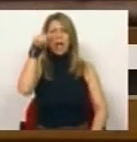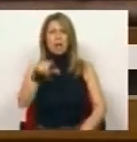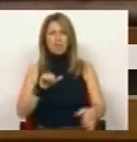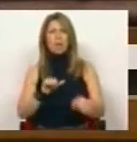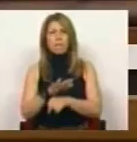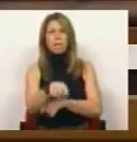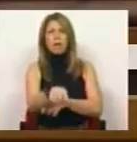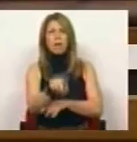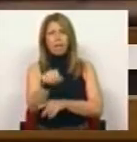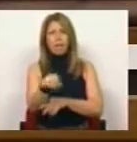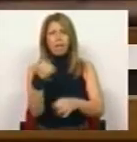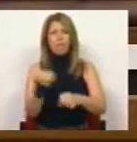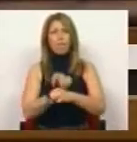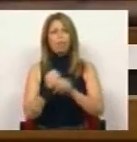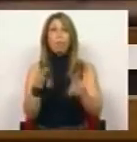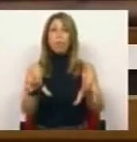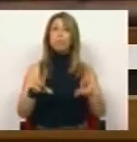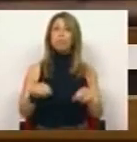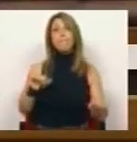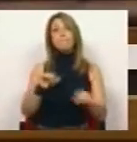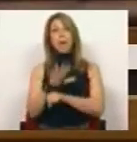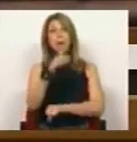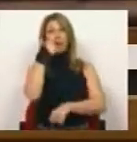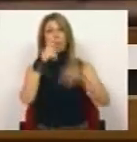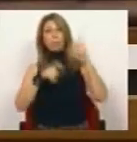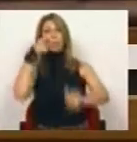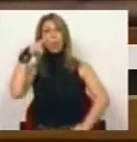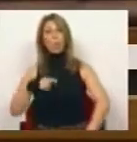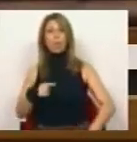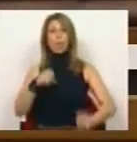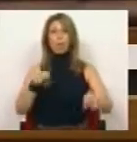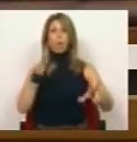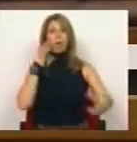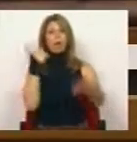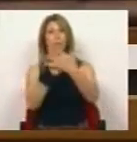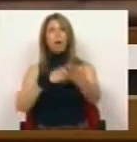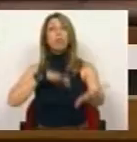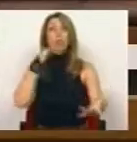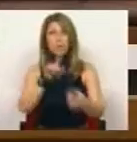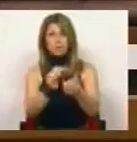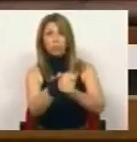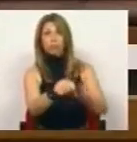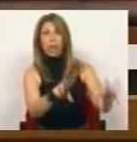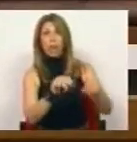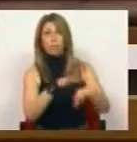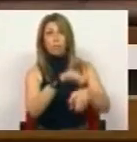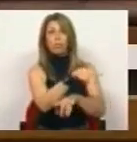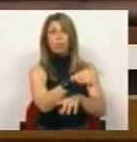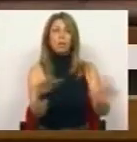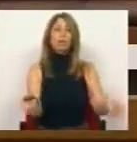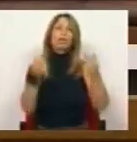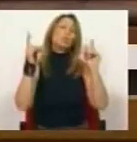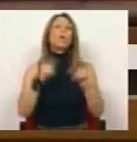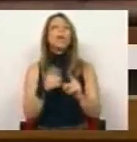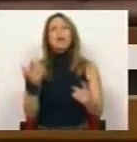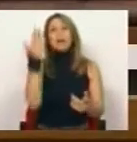ser humano polui, nem sequer ganhariam capacidade para o efeito, porque já se estima que, pelo meio do presente século,